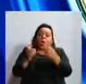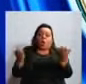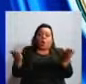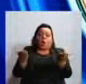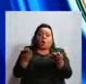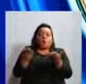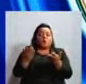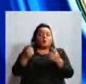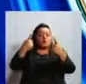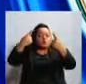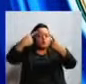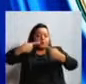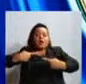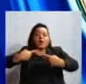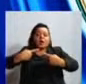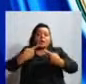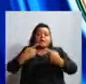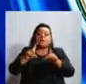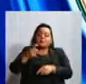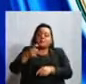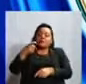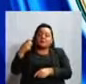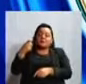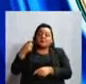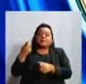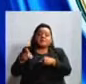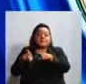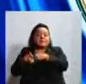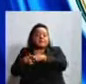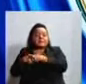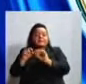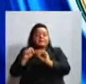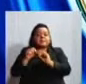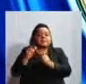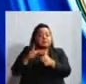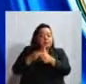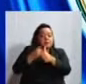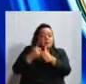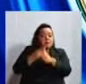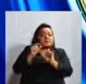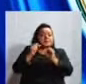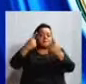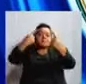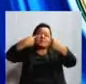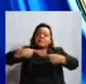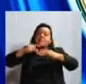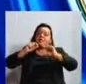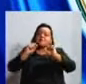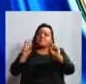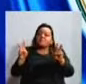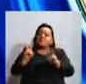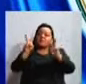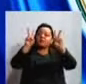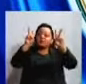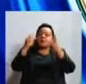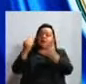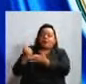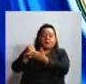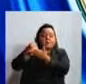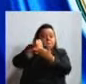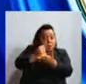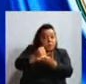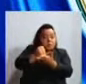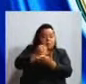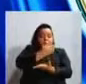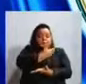né, o enfrenta seu ex-parceiro. Nessa sua primeira disputa eleitoral, está valorizando o fato de receber o apoio do governador do